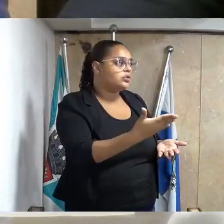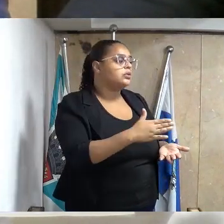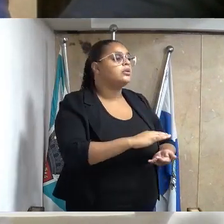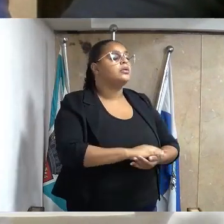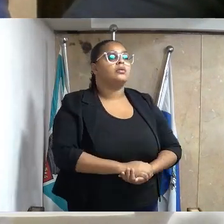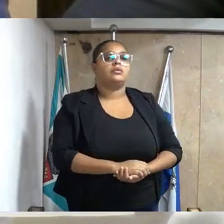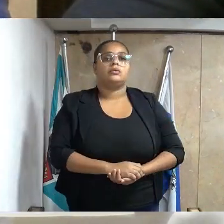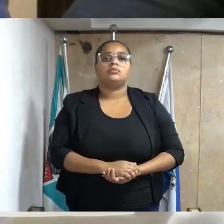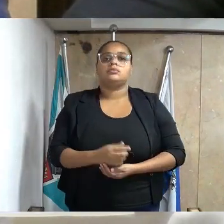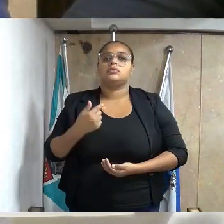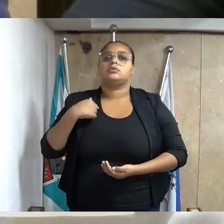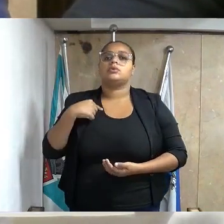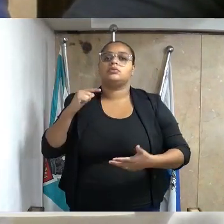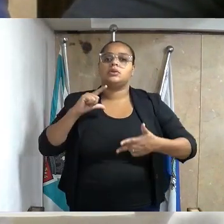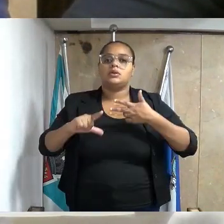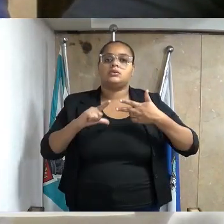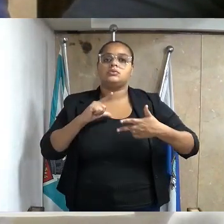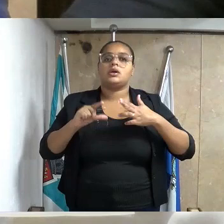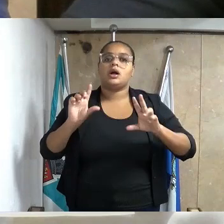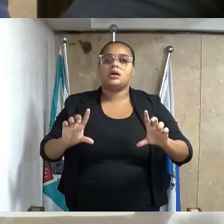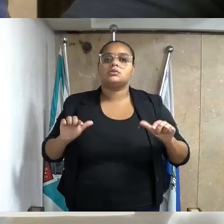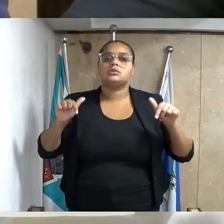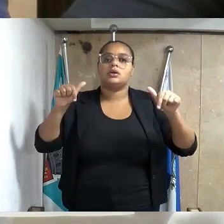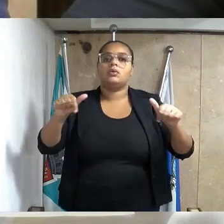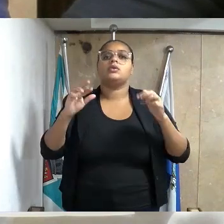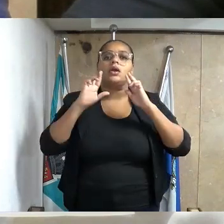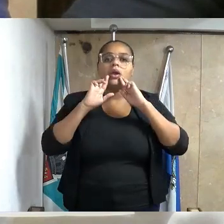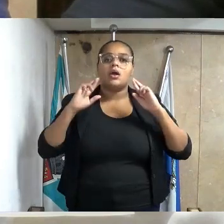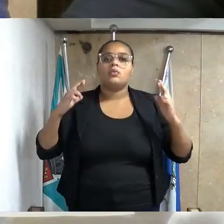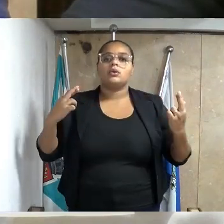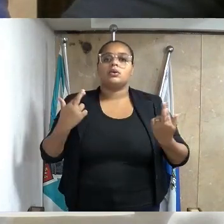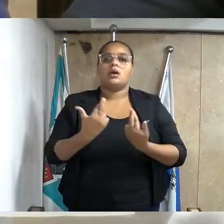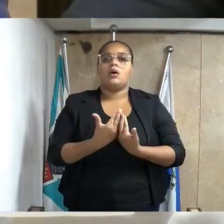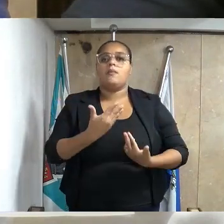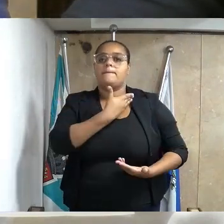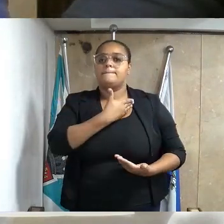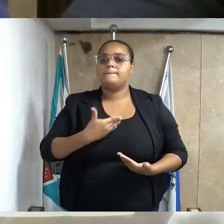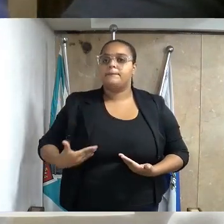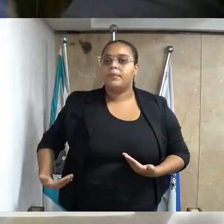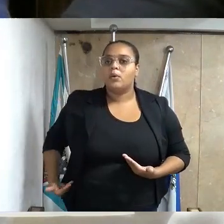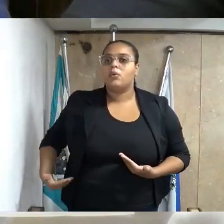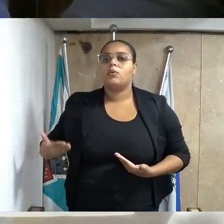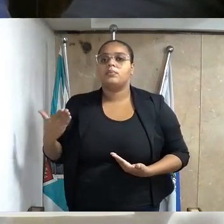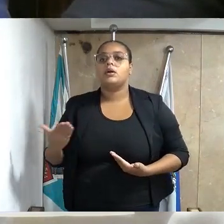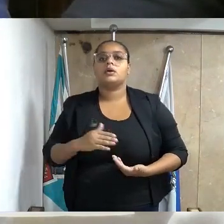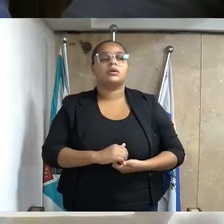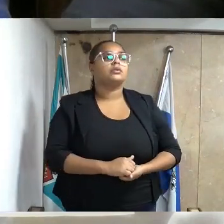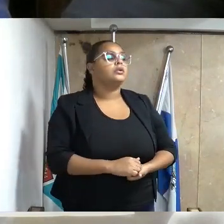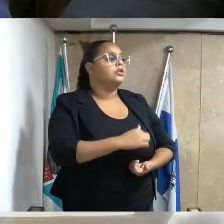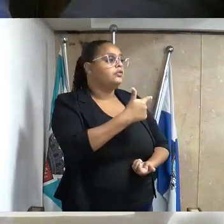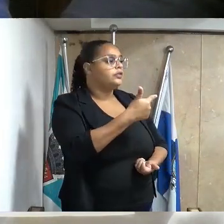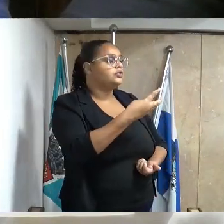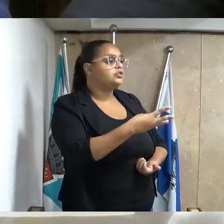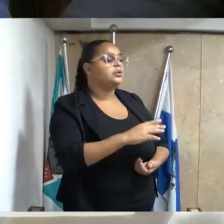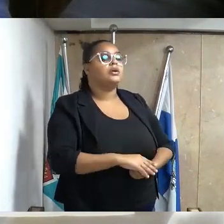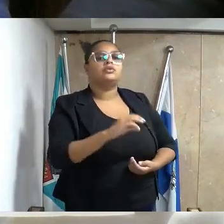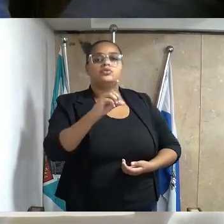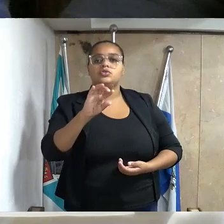Casa Legislativa para a realização de audiência pública referente ao primeiro quadrimestre de 2023, no